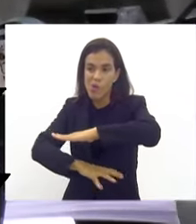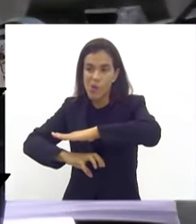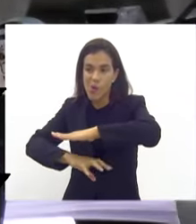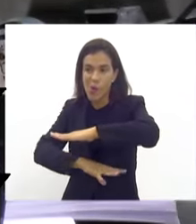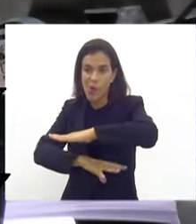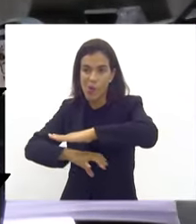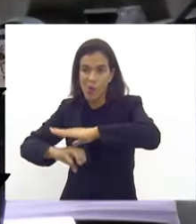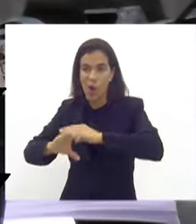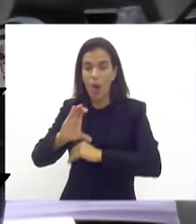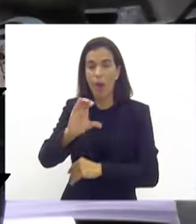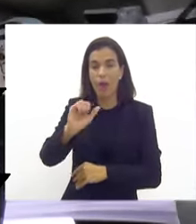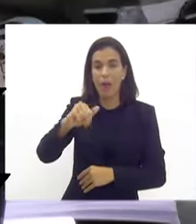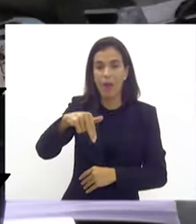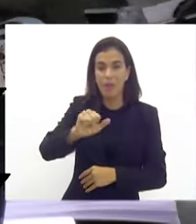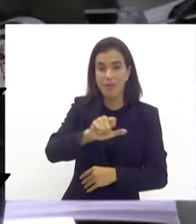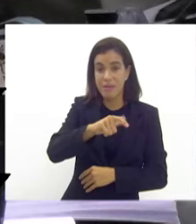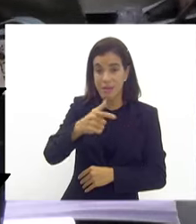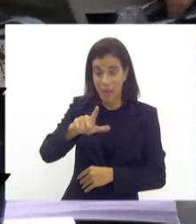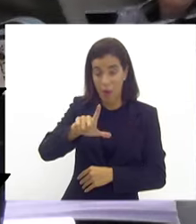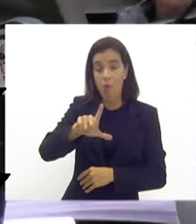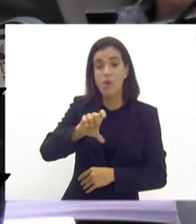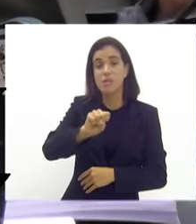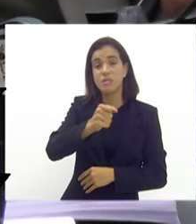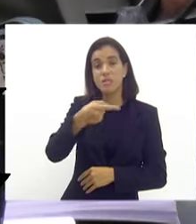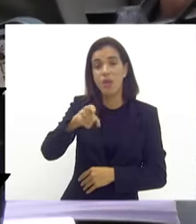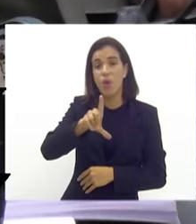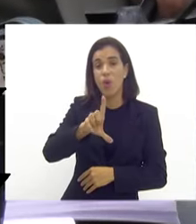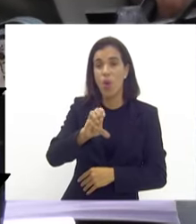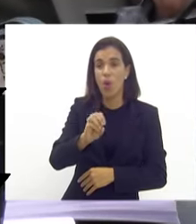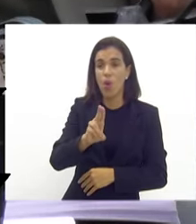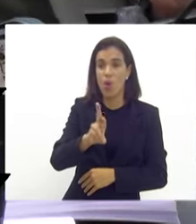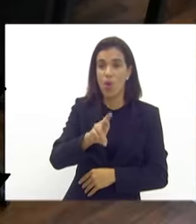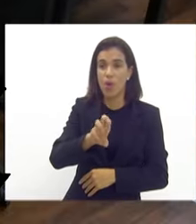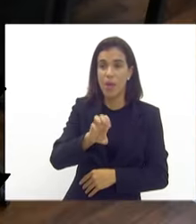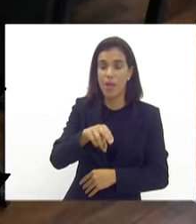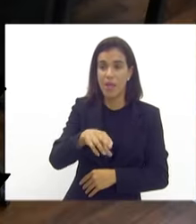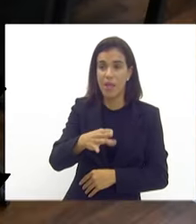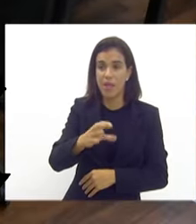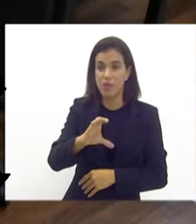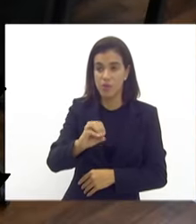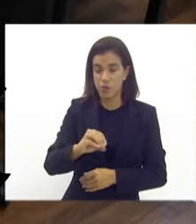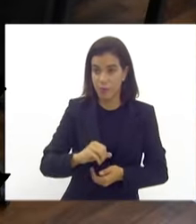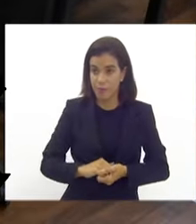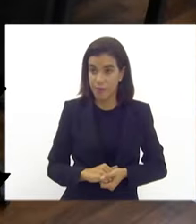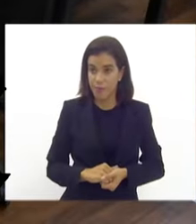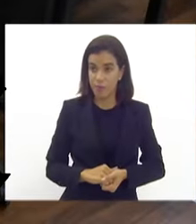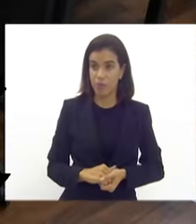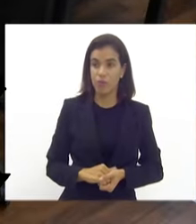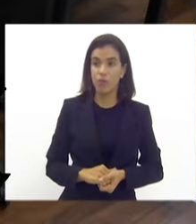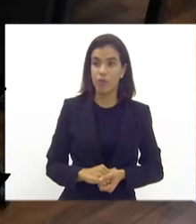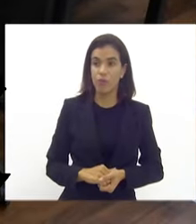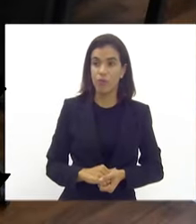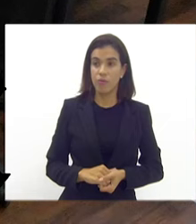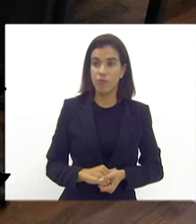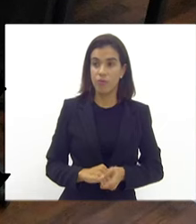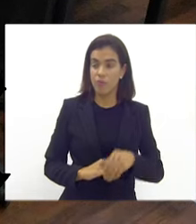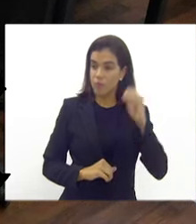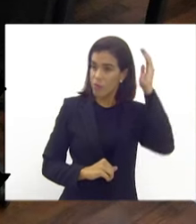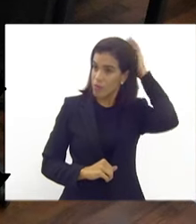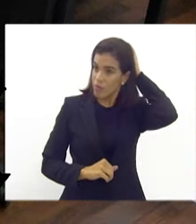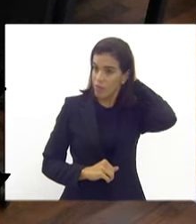do São Lourenço para as embarcações pesqueiras terem acesso chamar essas empresas né para veral fid